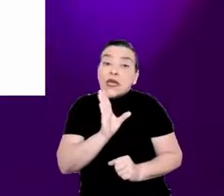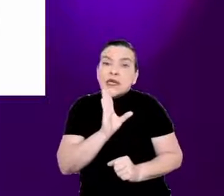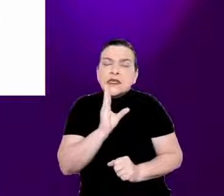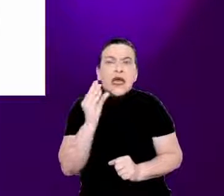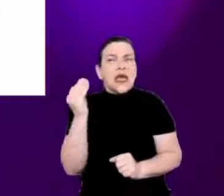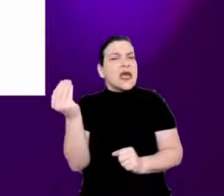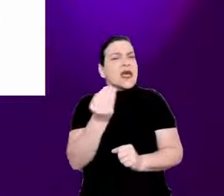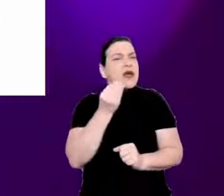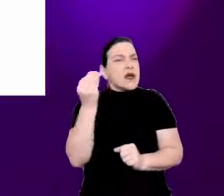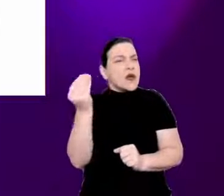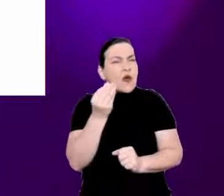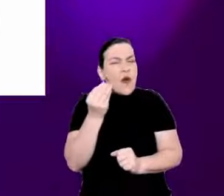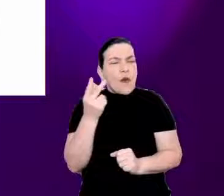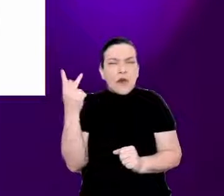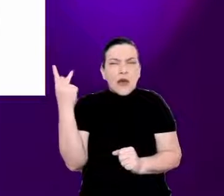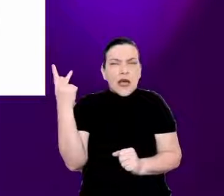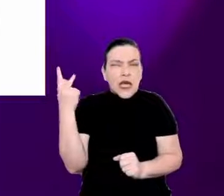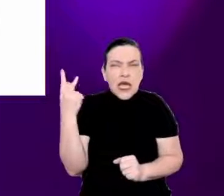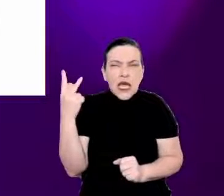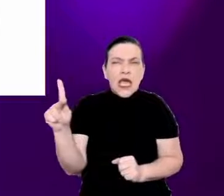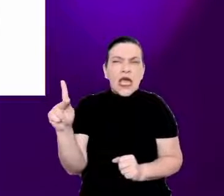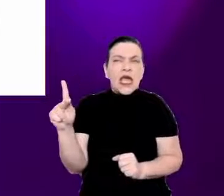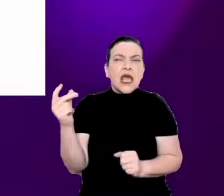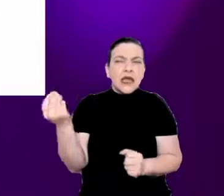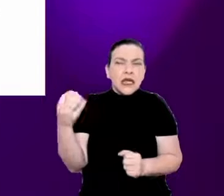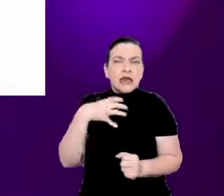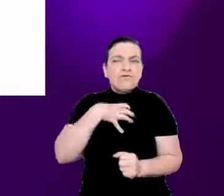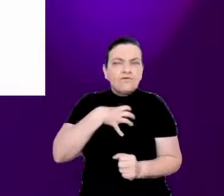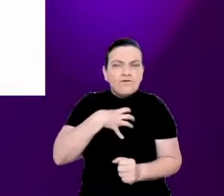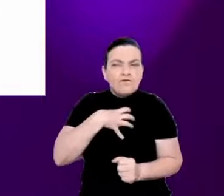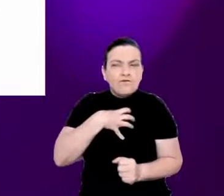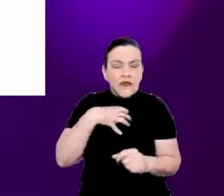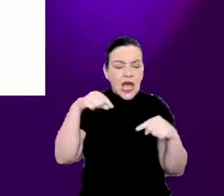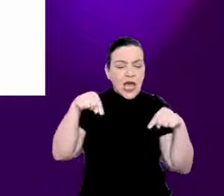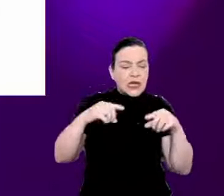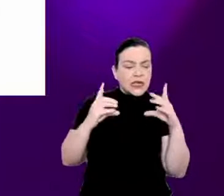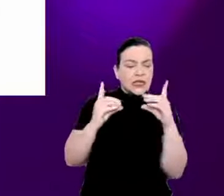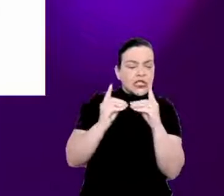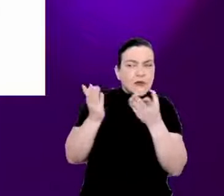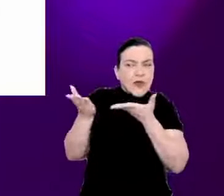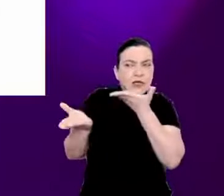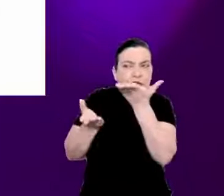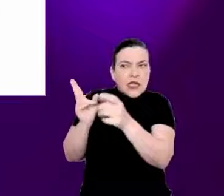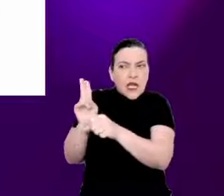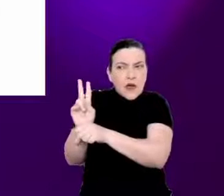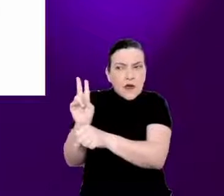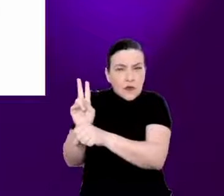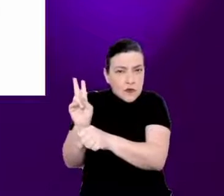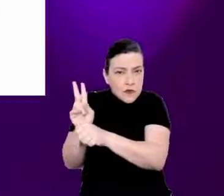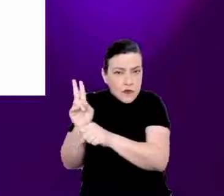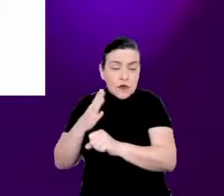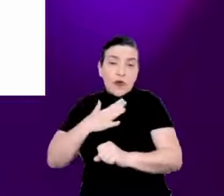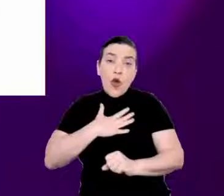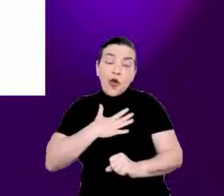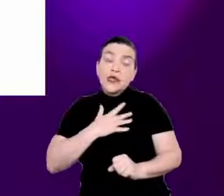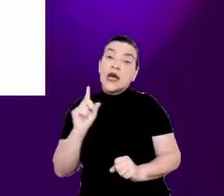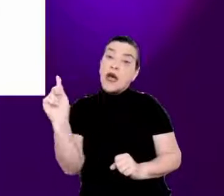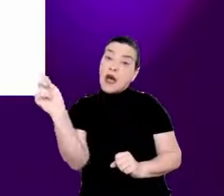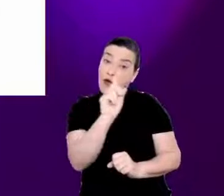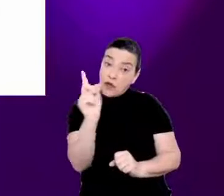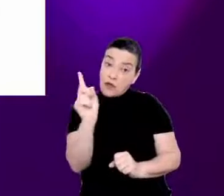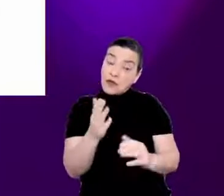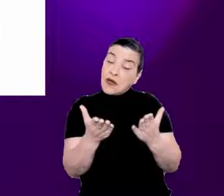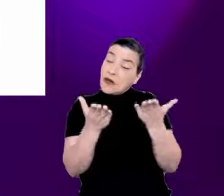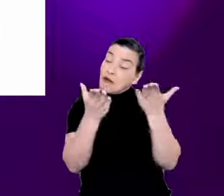quão efetivo está sendo o nosso atendimento, o nosso cuidado. Essa ferramenta, ela permite avaliar